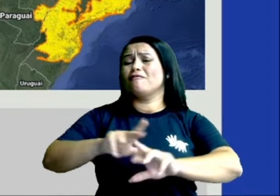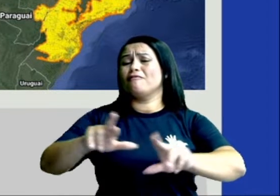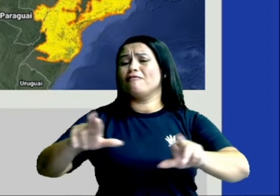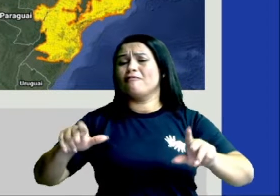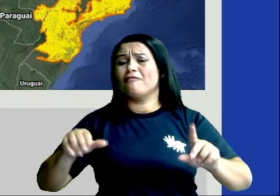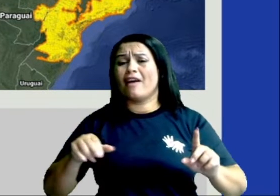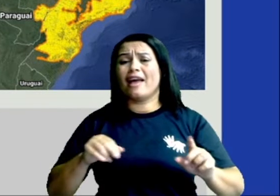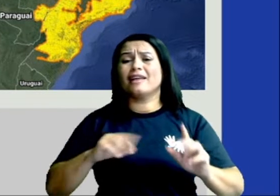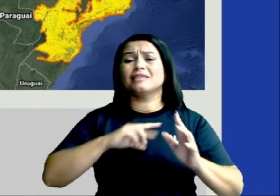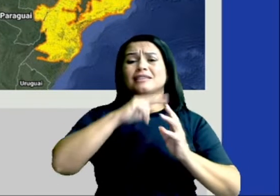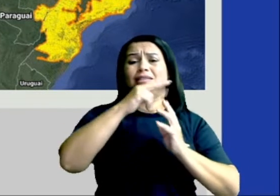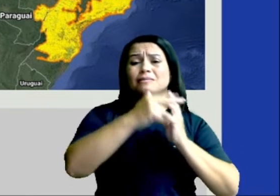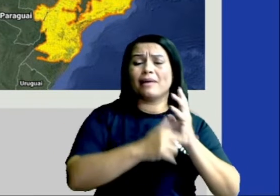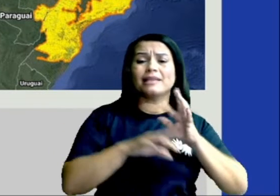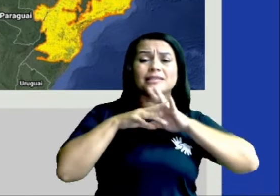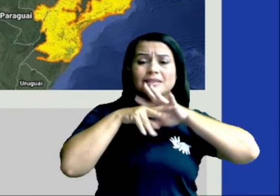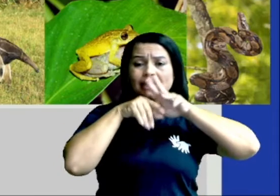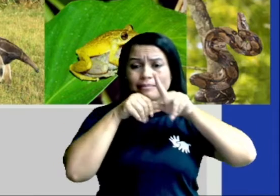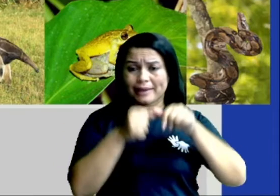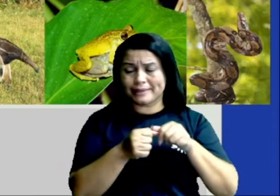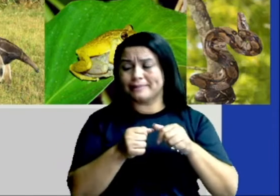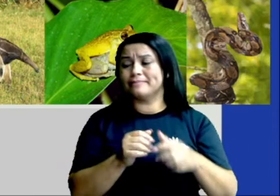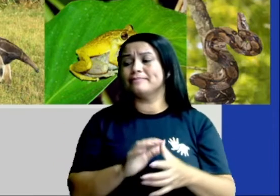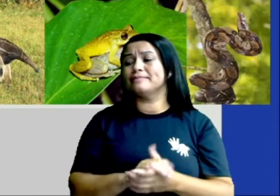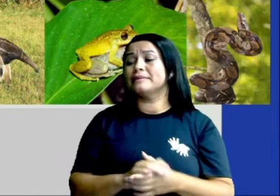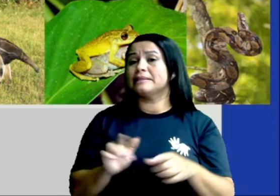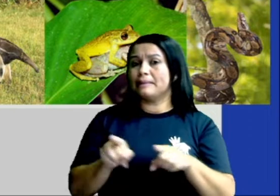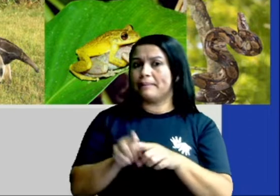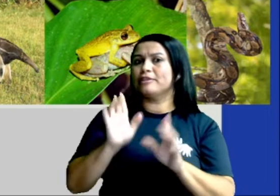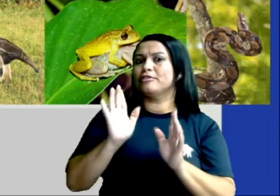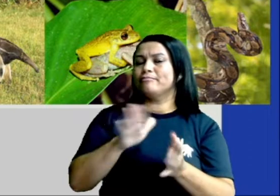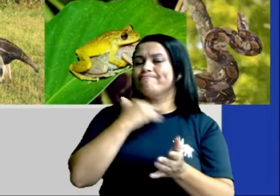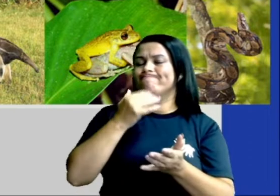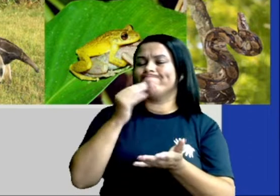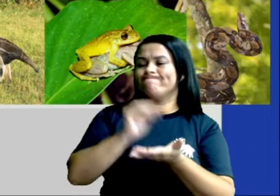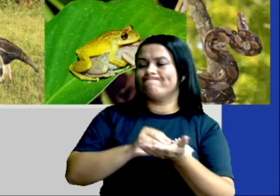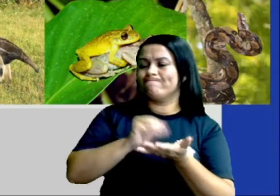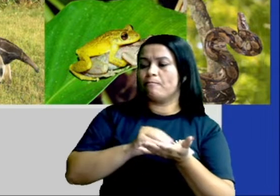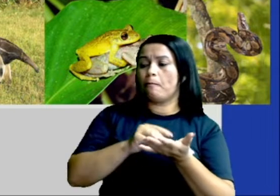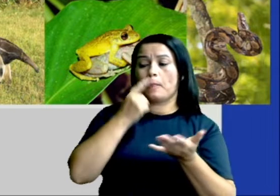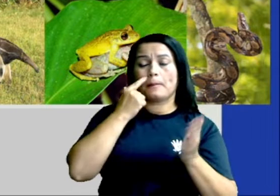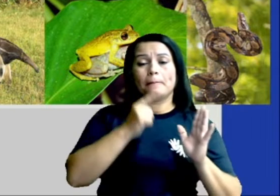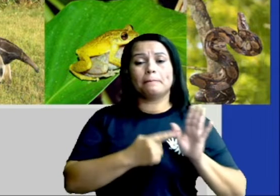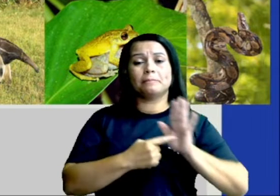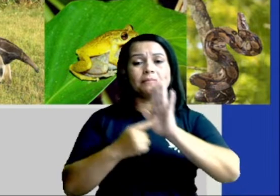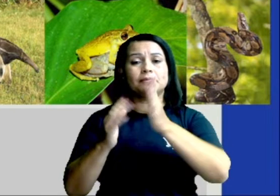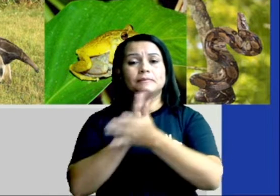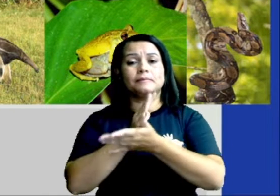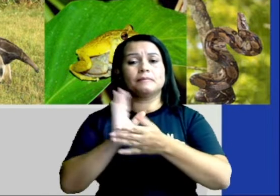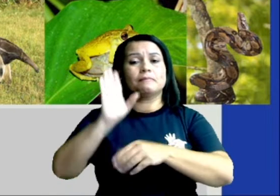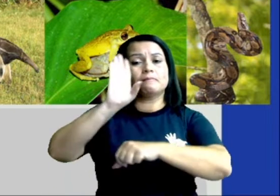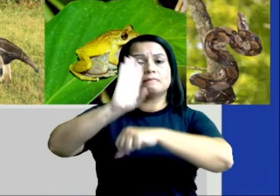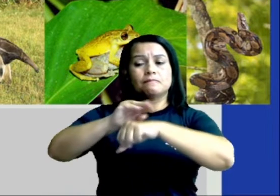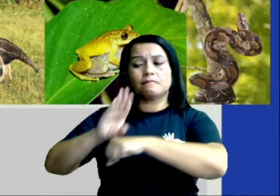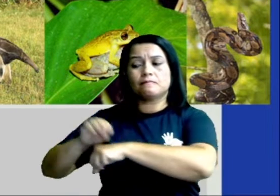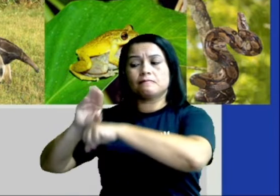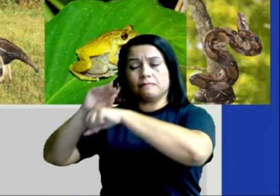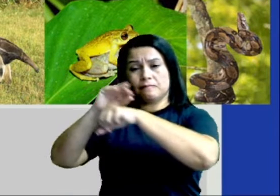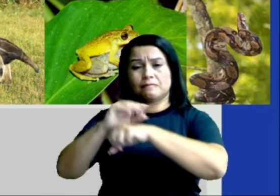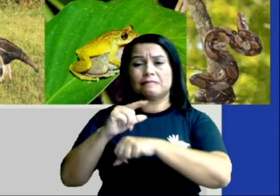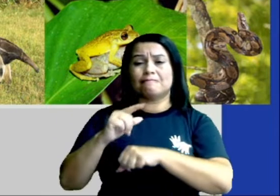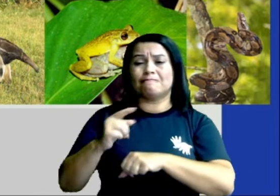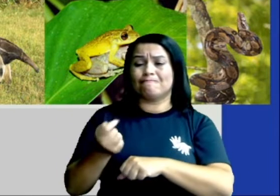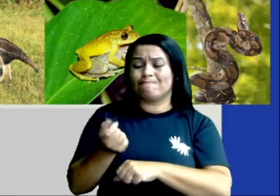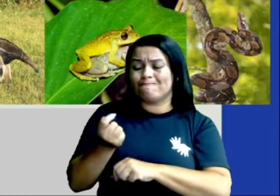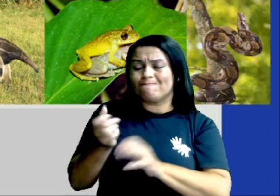animais ameaçadas de extinção, tá certo? Bem, aqui eu destaquei algumas fotos de alguns animais, né, que a gente pode citar que